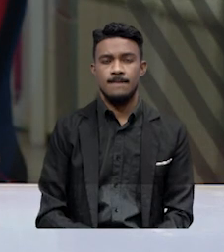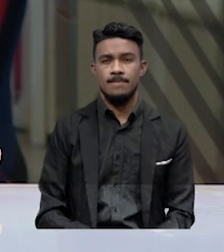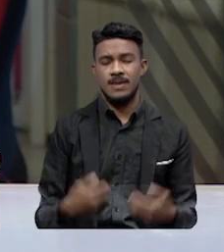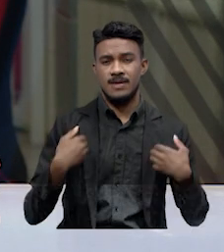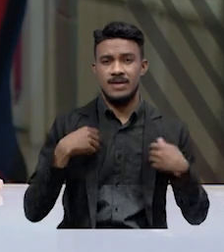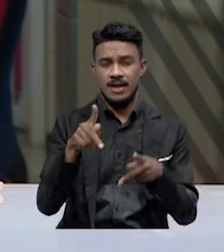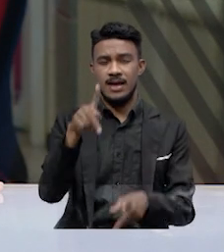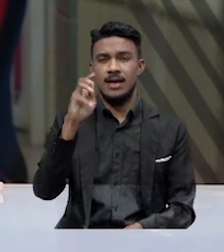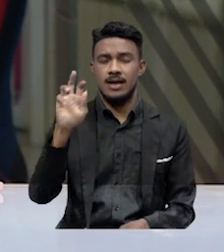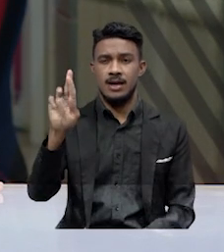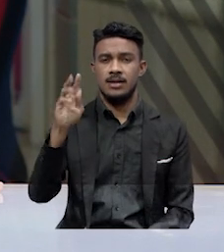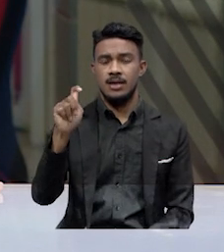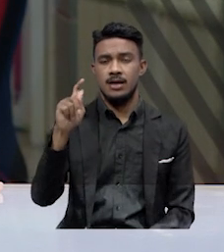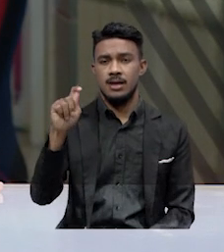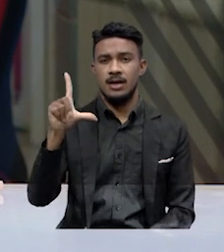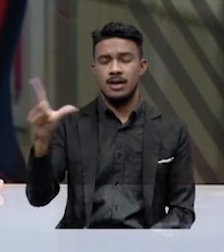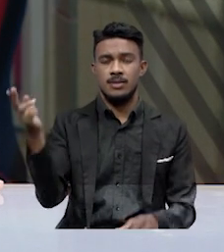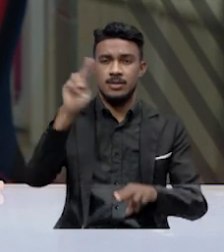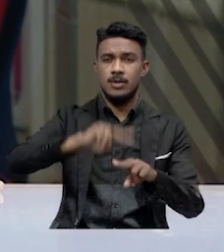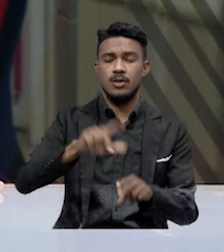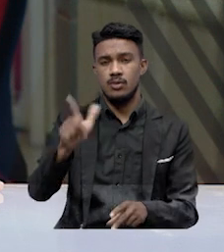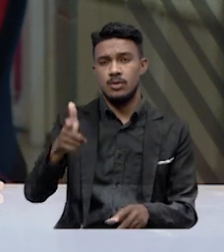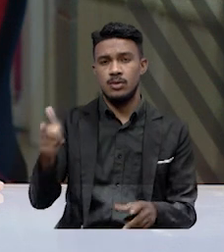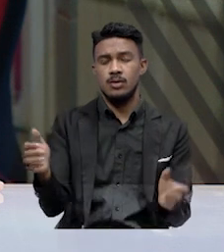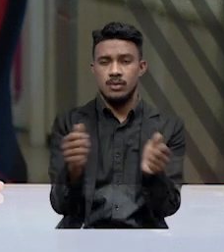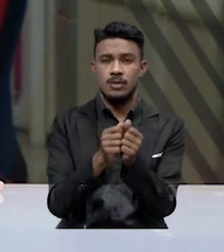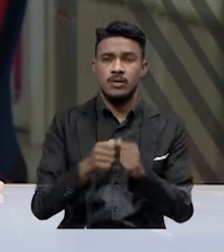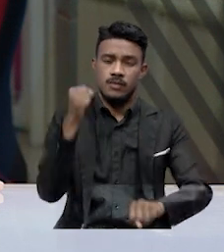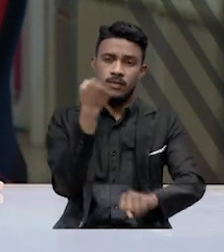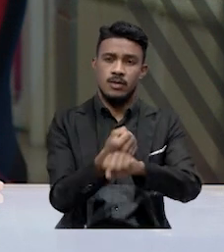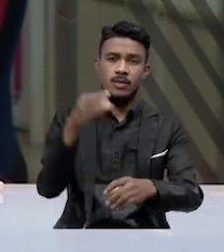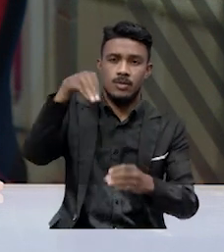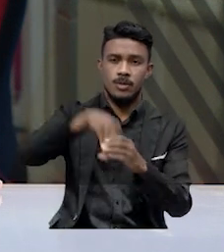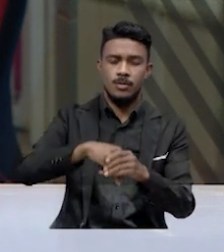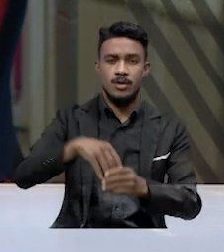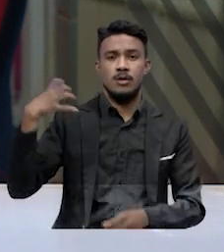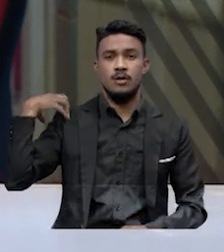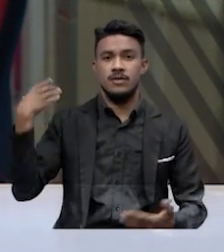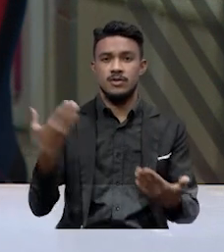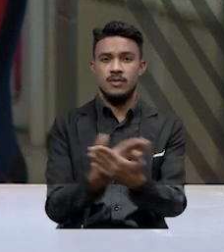RTTLP celebra aniversário Badala Ruanulu no lança Mosfatu de Hulu para edifício FON.